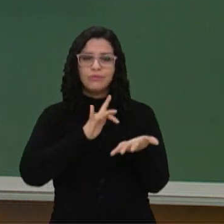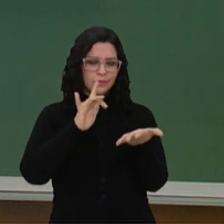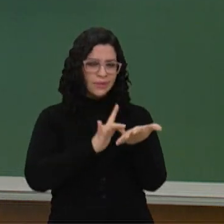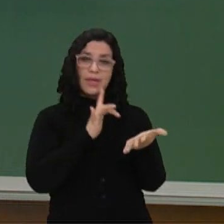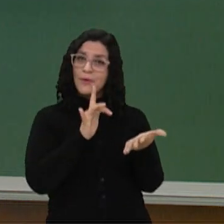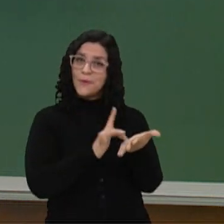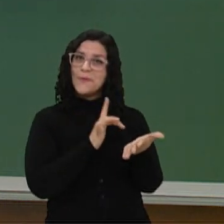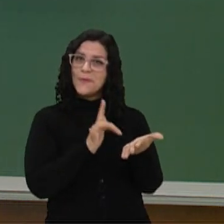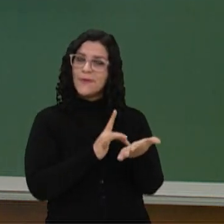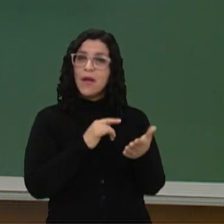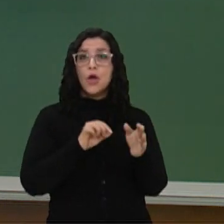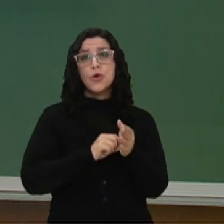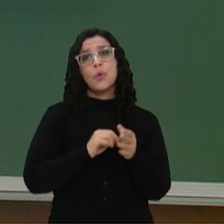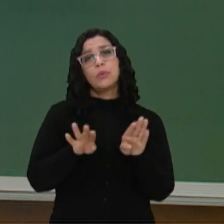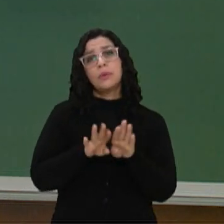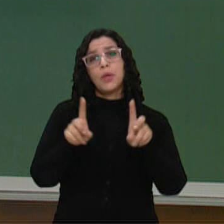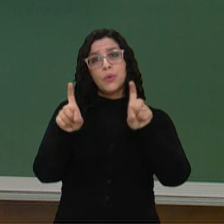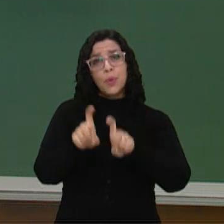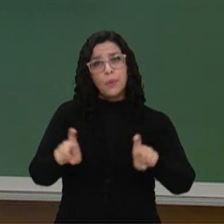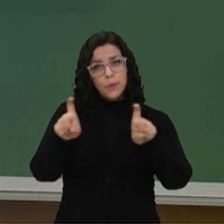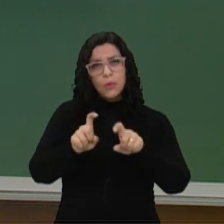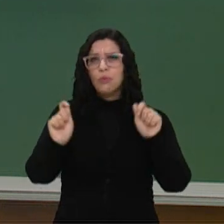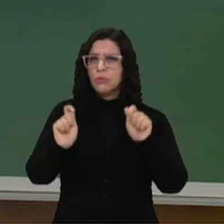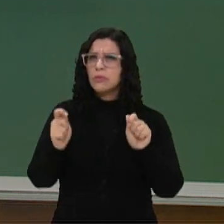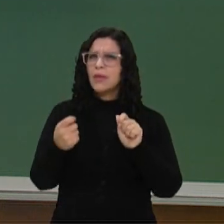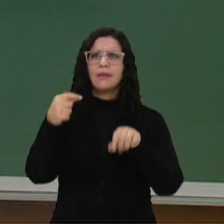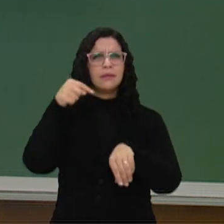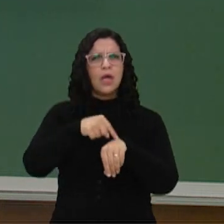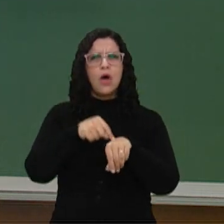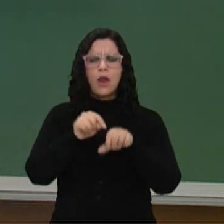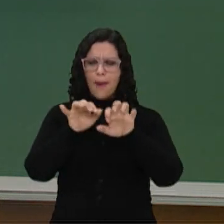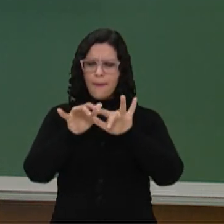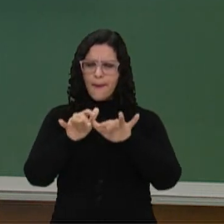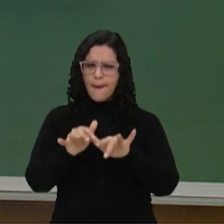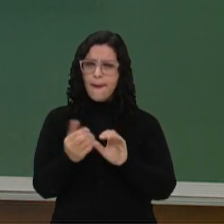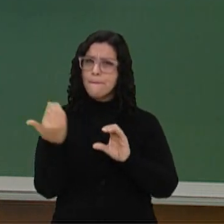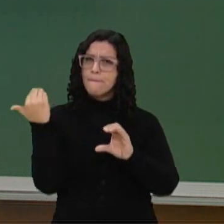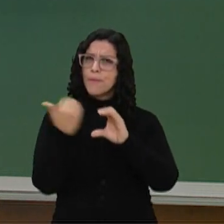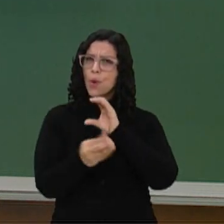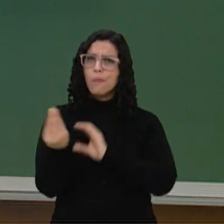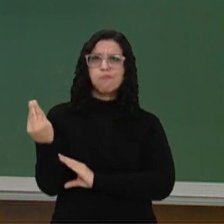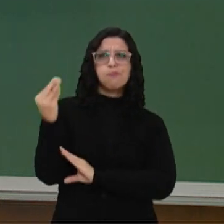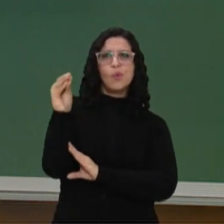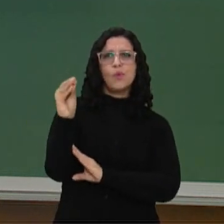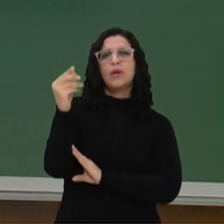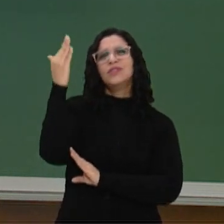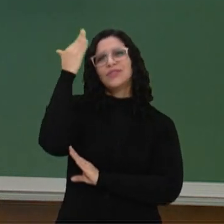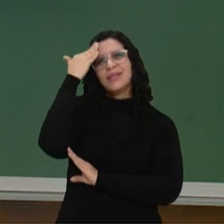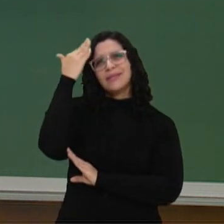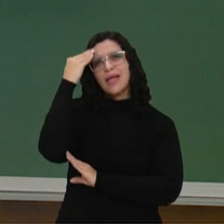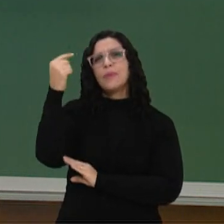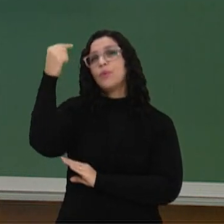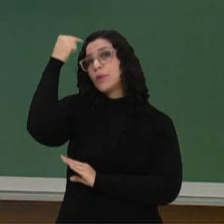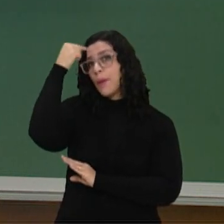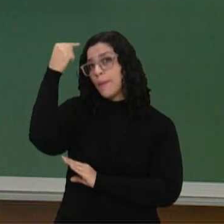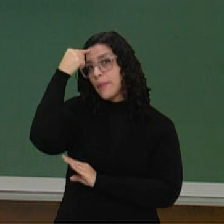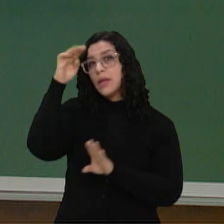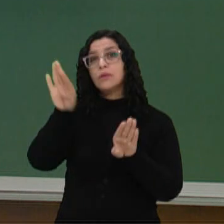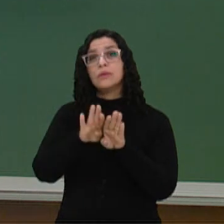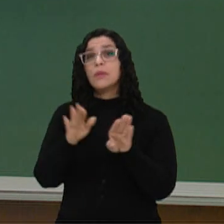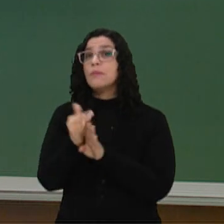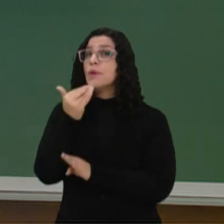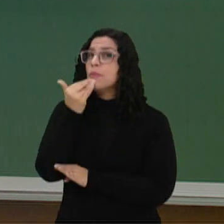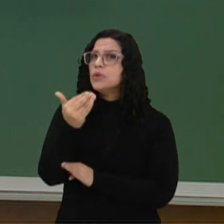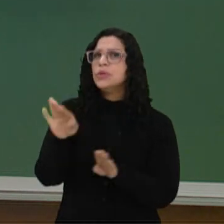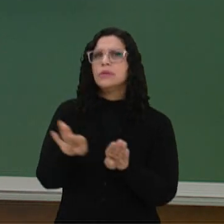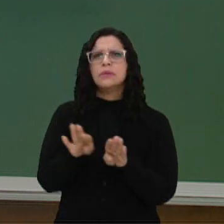mão, um tablet, um computador, você já consegue mostrar para o mundo inteiro o que você pensa, a sua reivindicação ou até